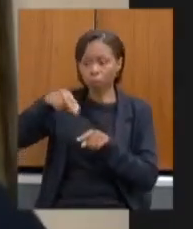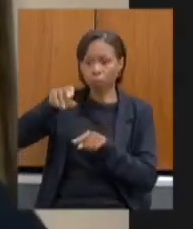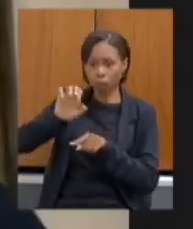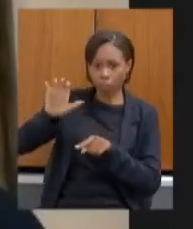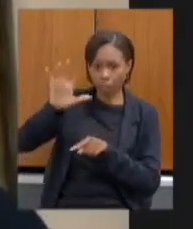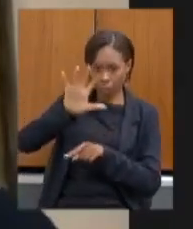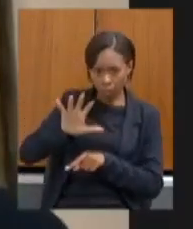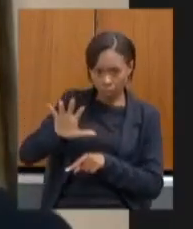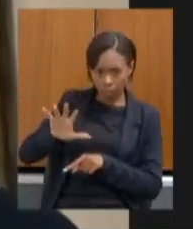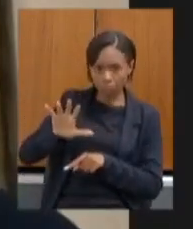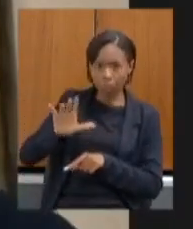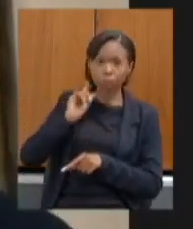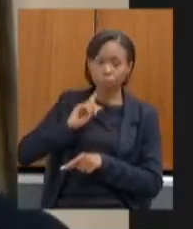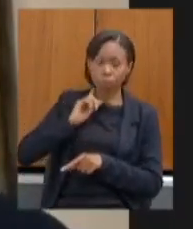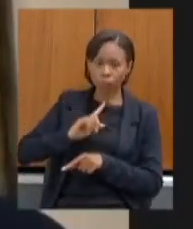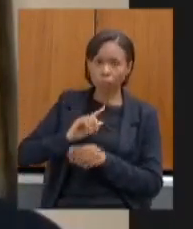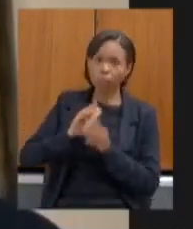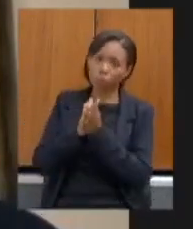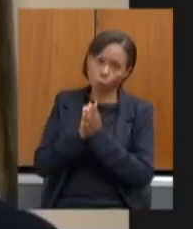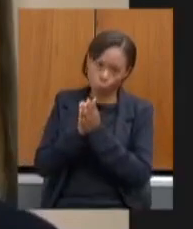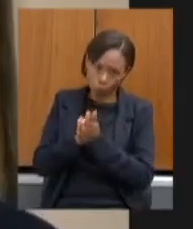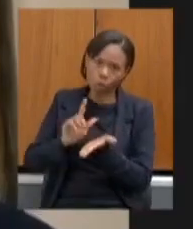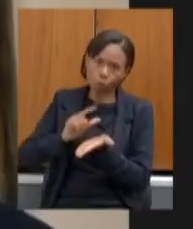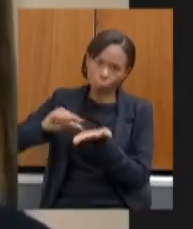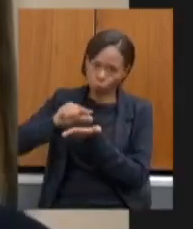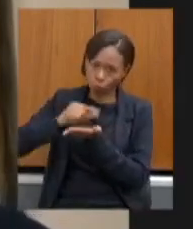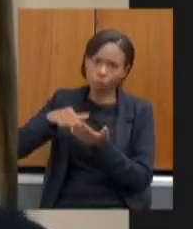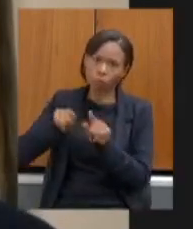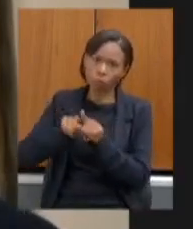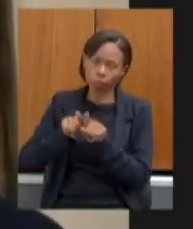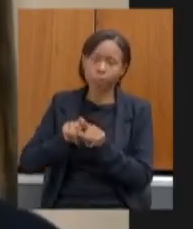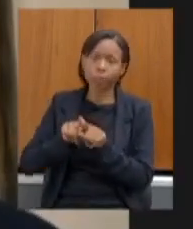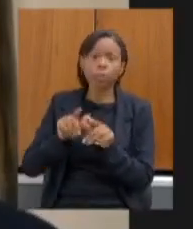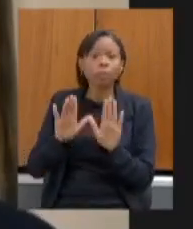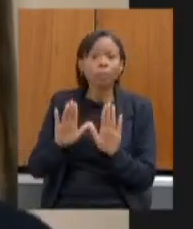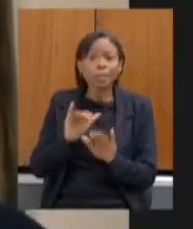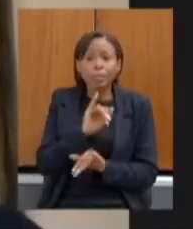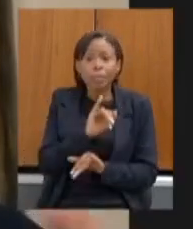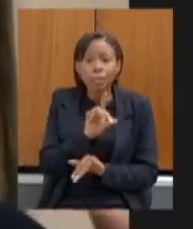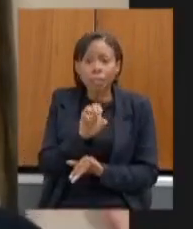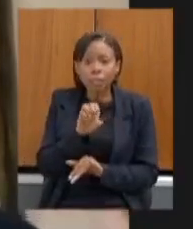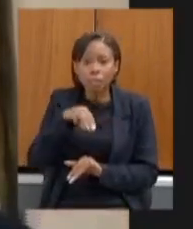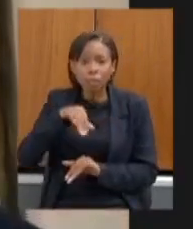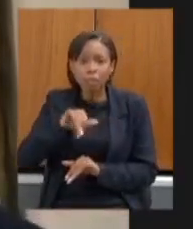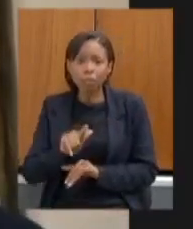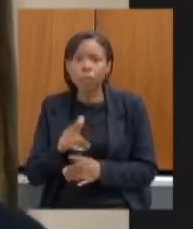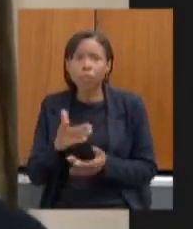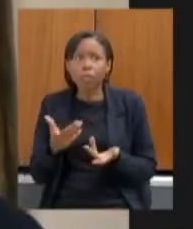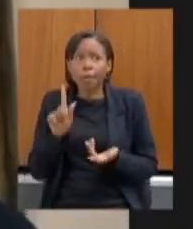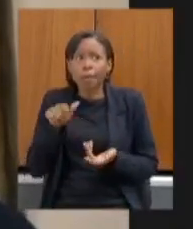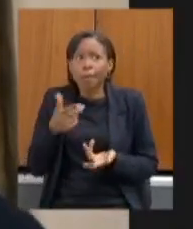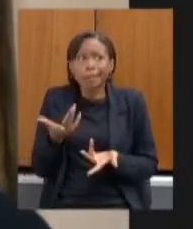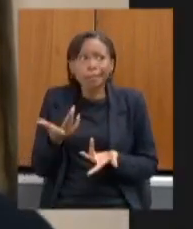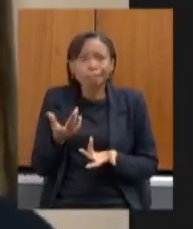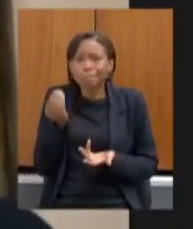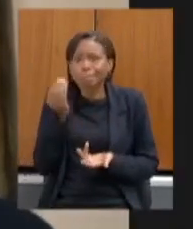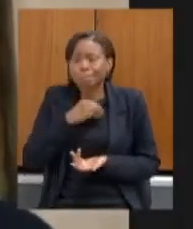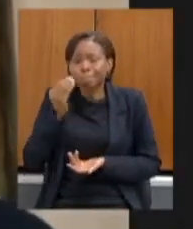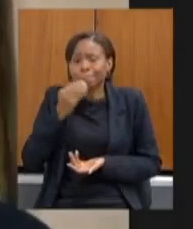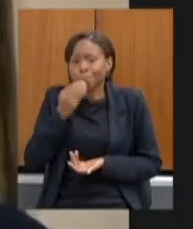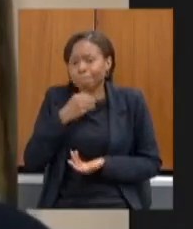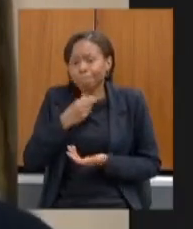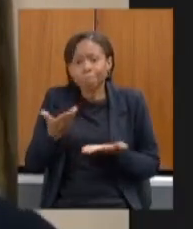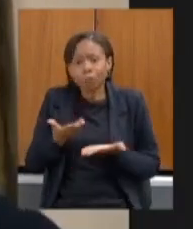Jequitão e Mucuri, e o IDEN hoje ele é um órgão enfraquecido, mesmo com toda boa vontade do Nilson Boyd, é um